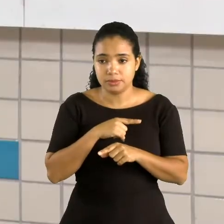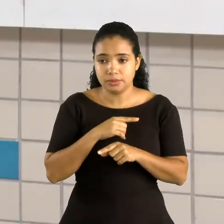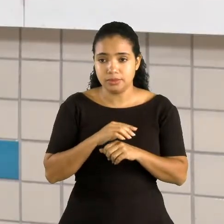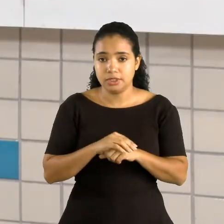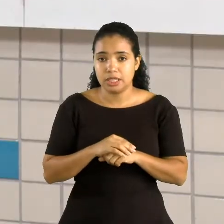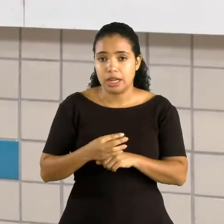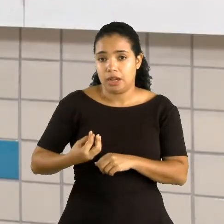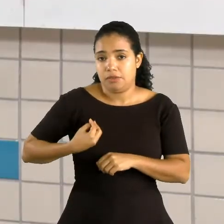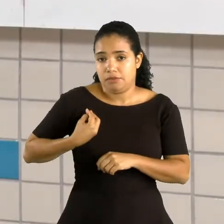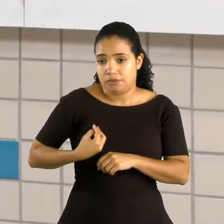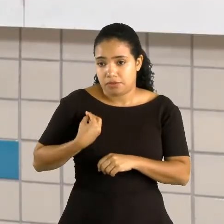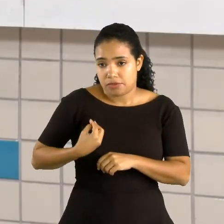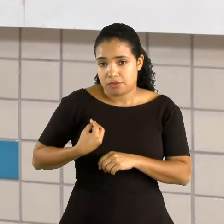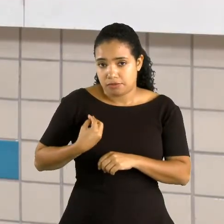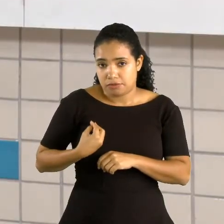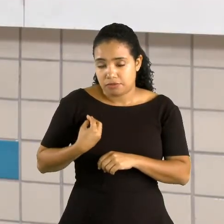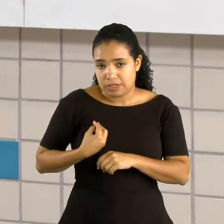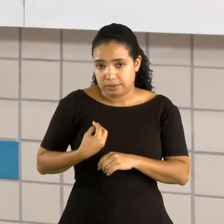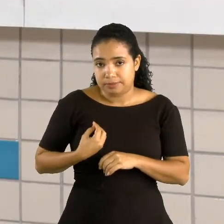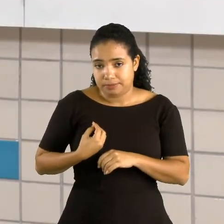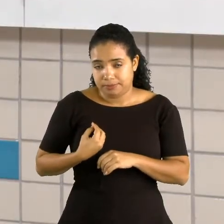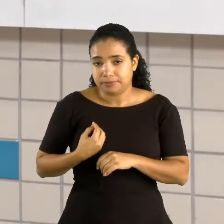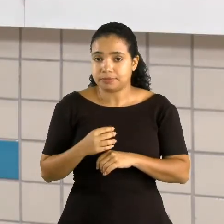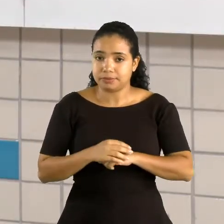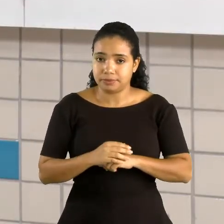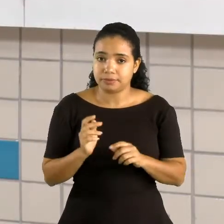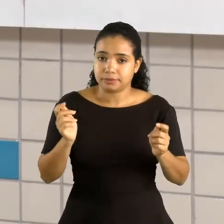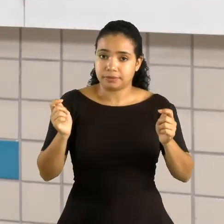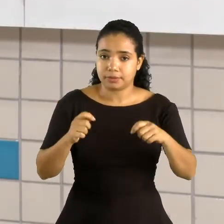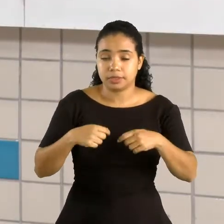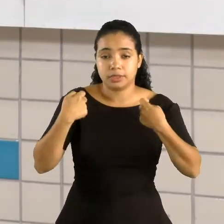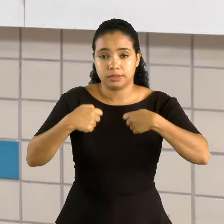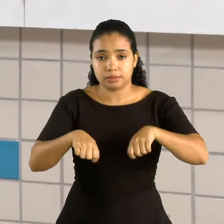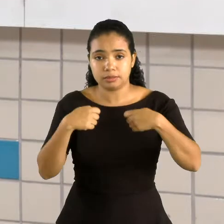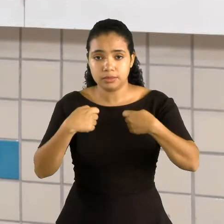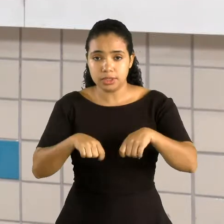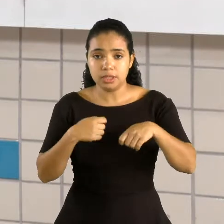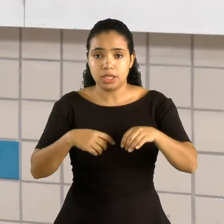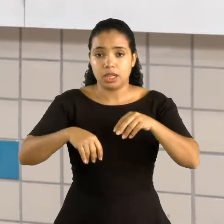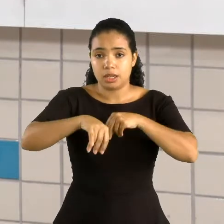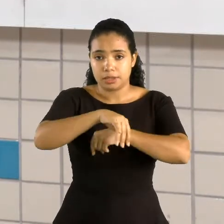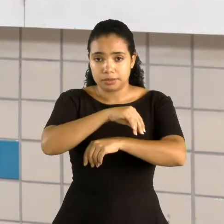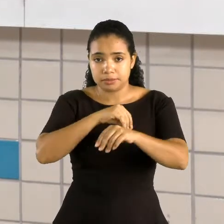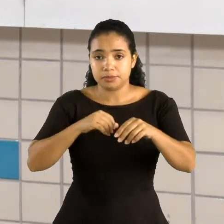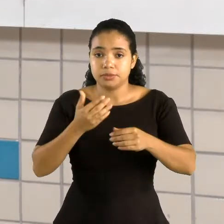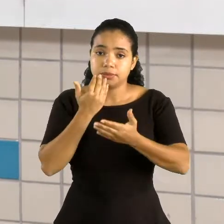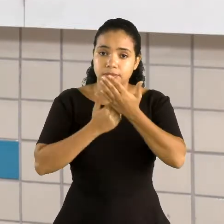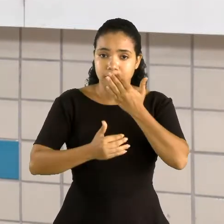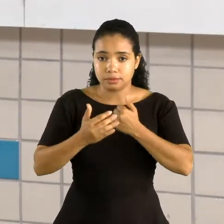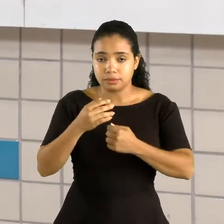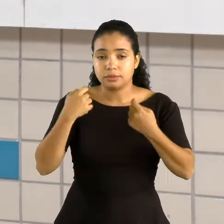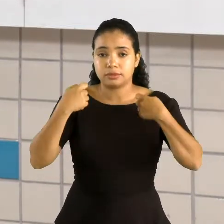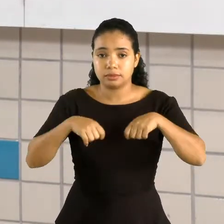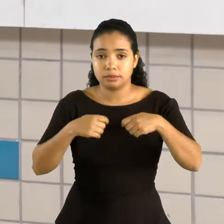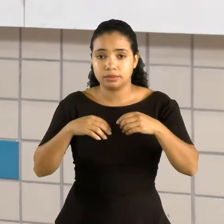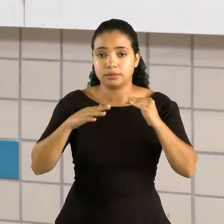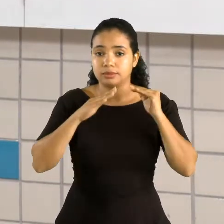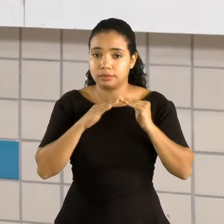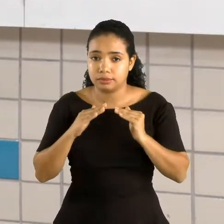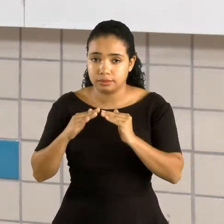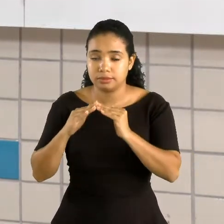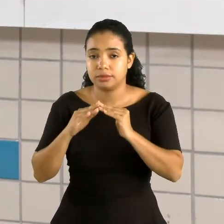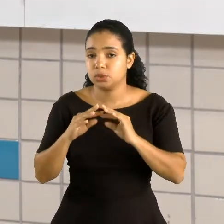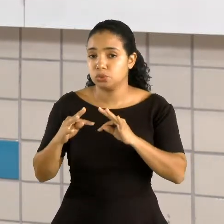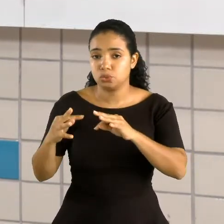sem ele de maneira alguma, tá? A gente precisa do solo para alimentação, a gente precisa do solo para moradia e tudo